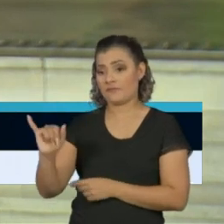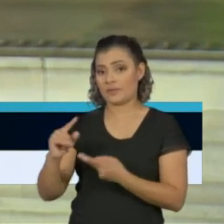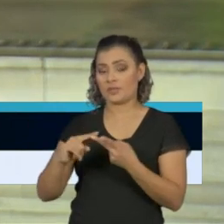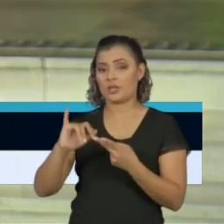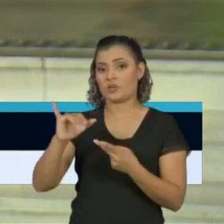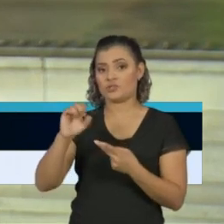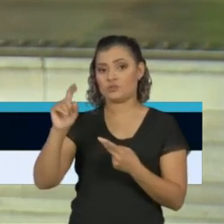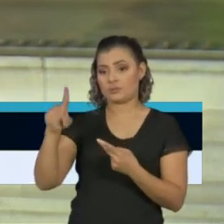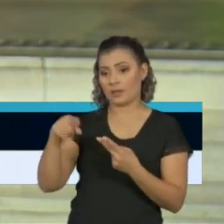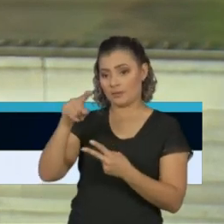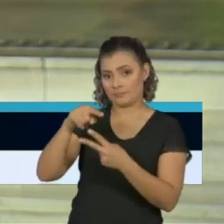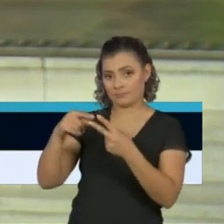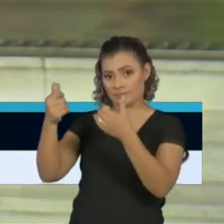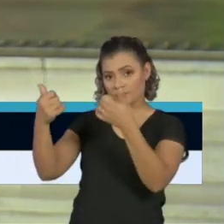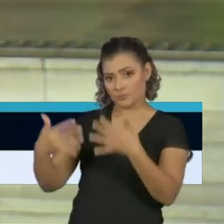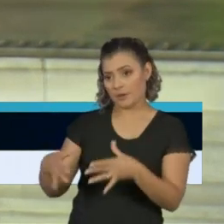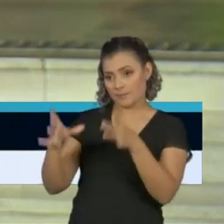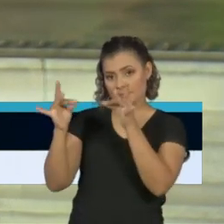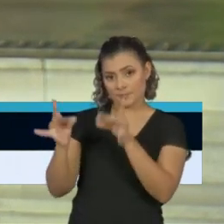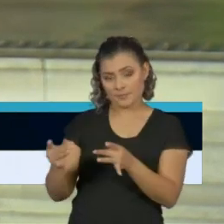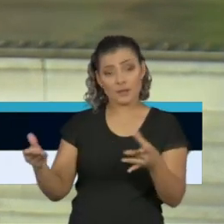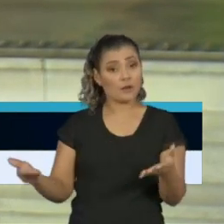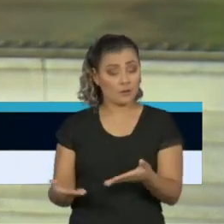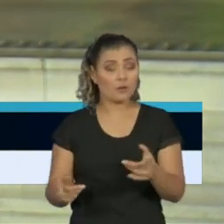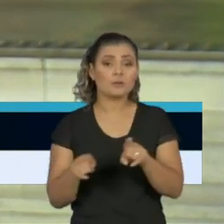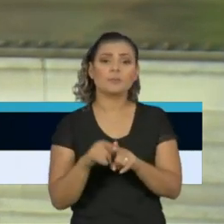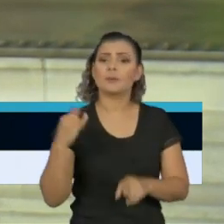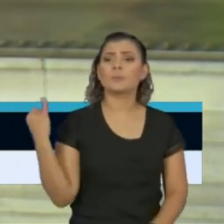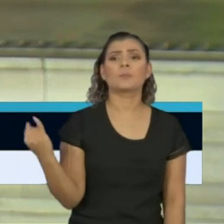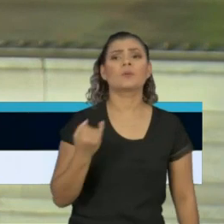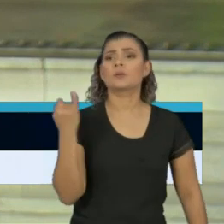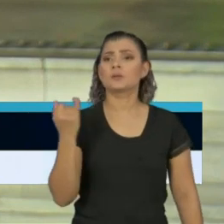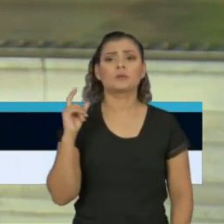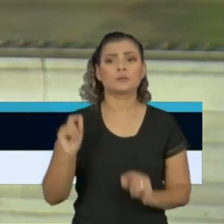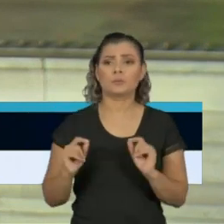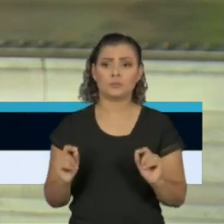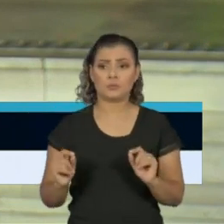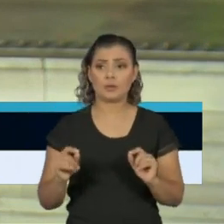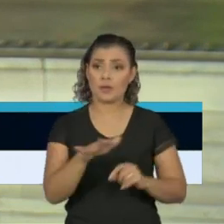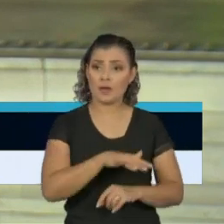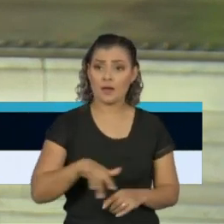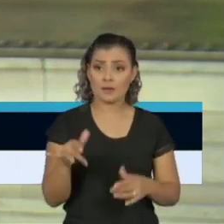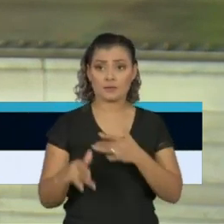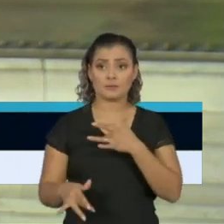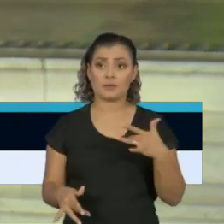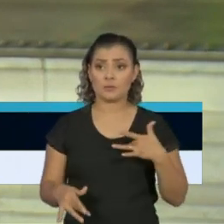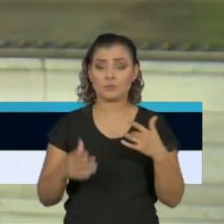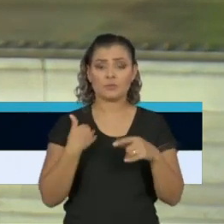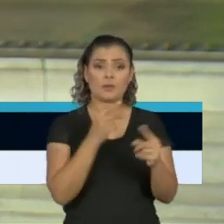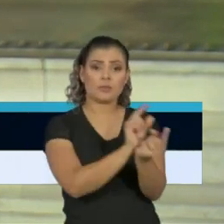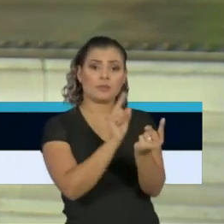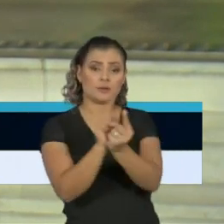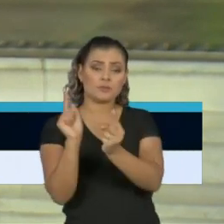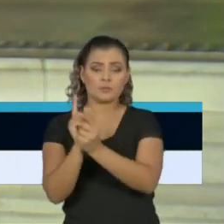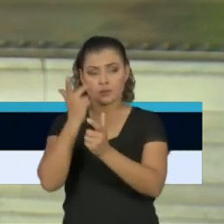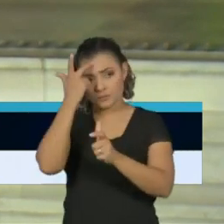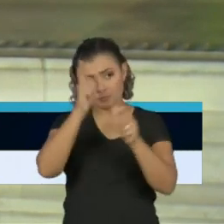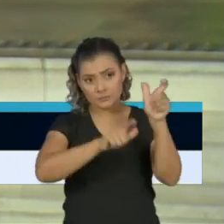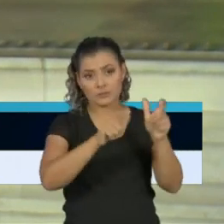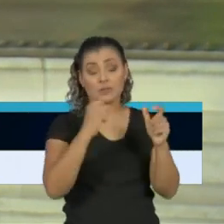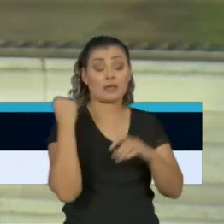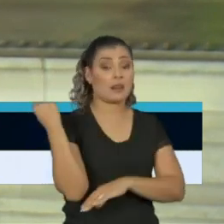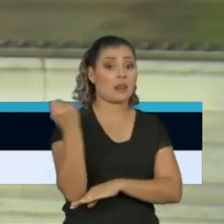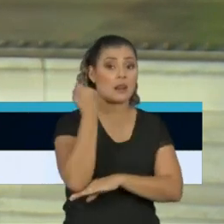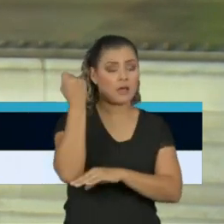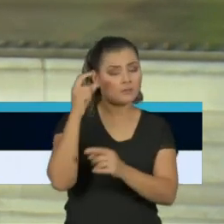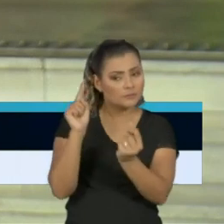mais detalhadamente, fundamentais para liberarem as unidades de saúde para o atendimento da alta complexidade